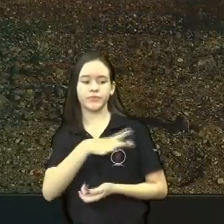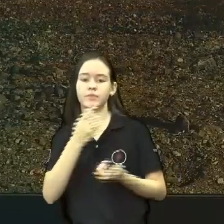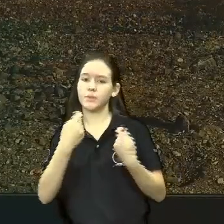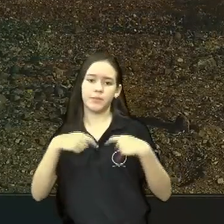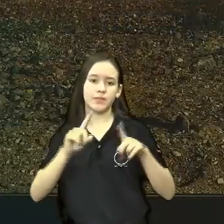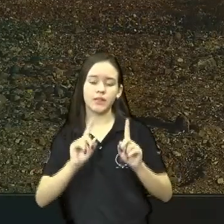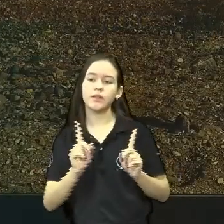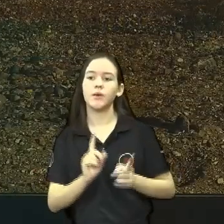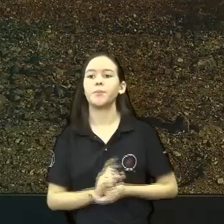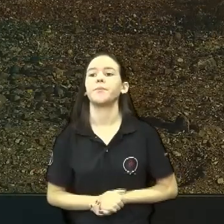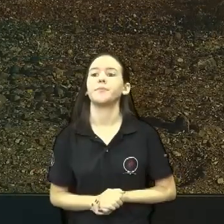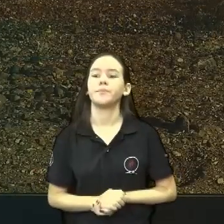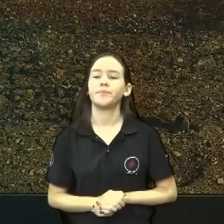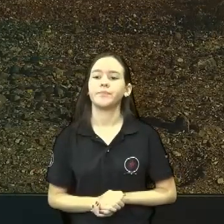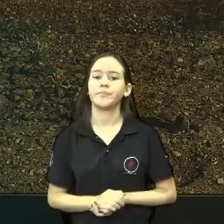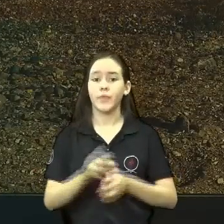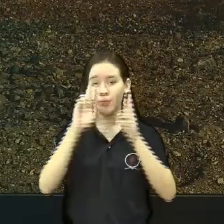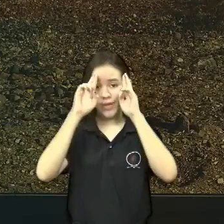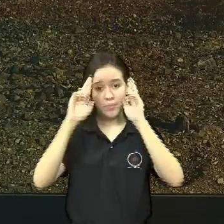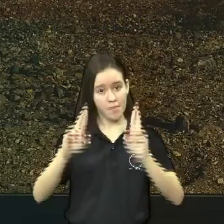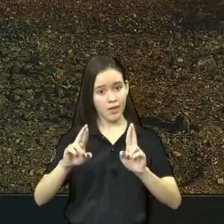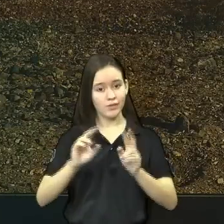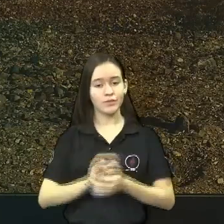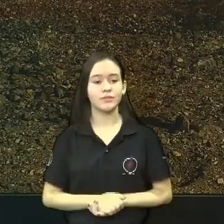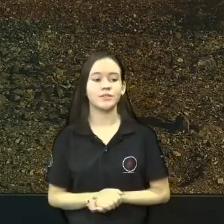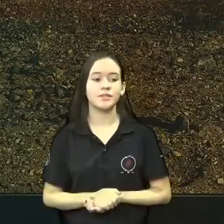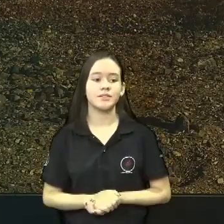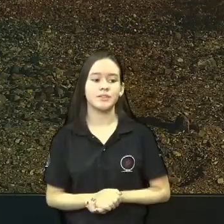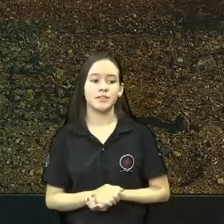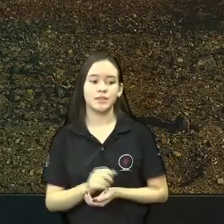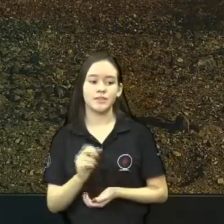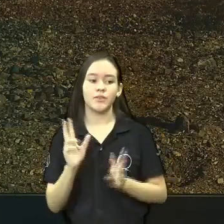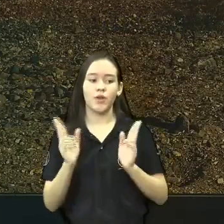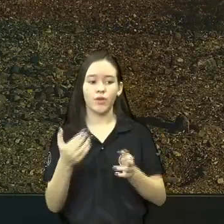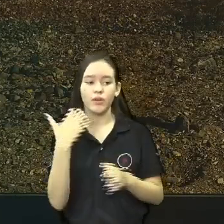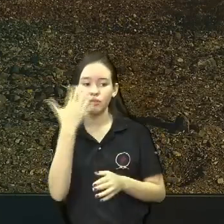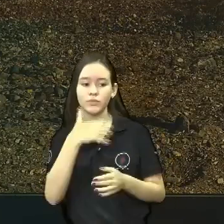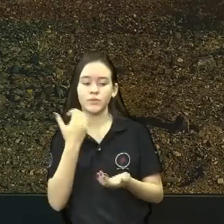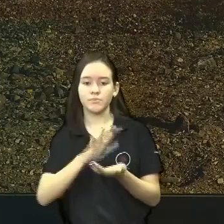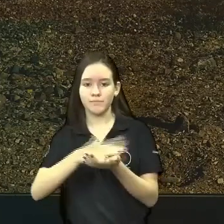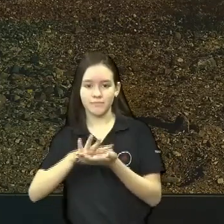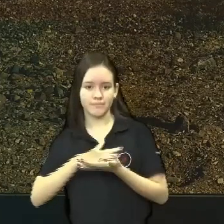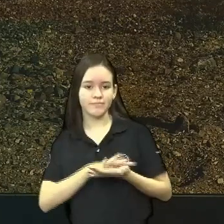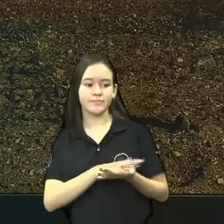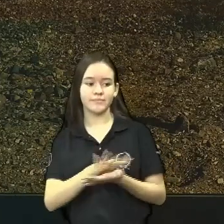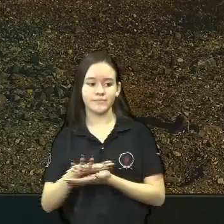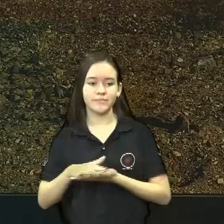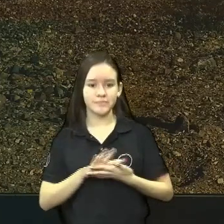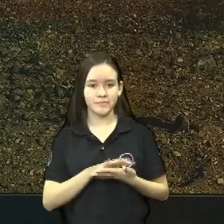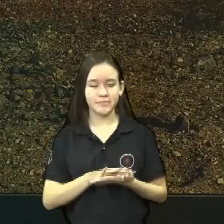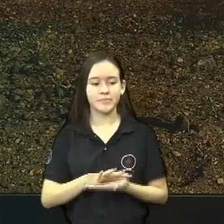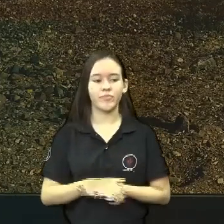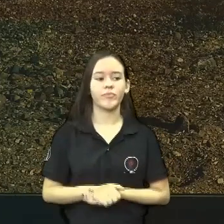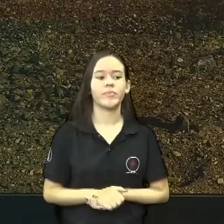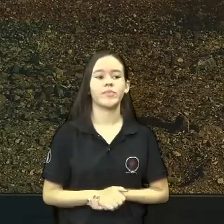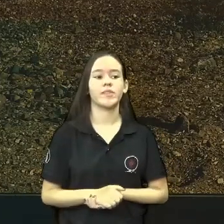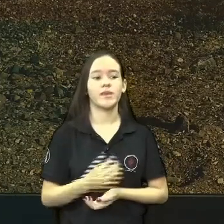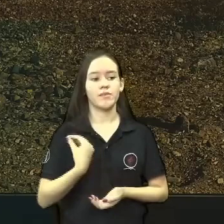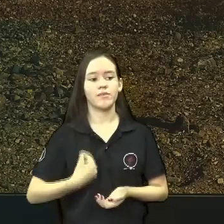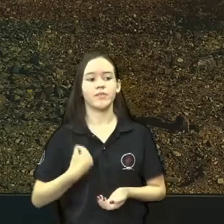é Zeca Pagodinho caminho estilo